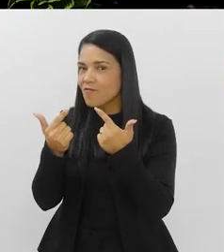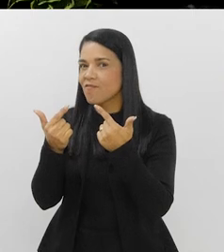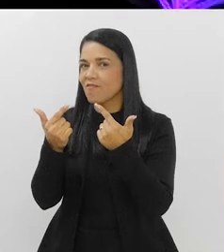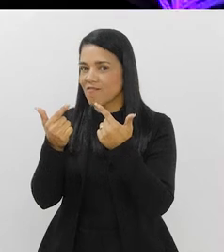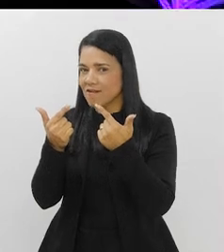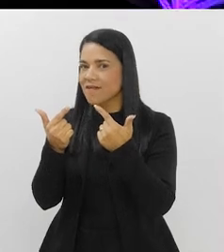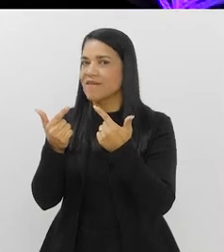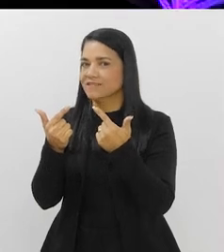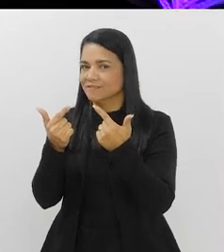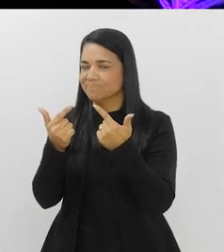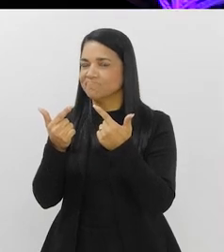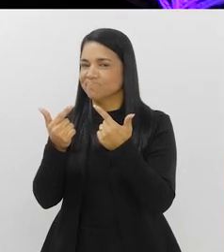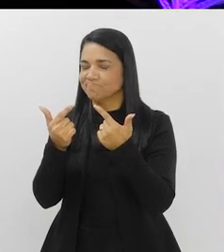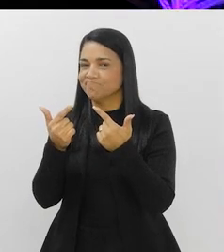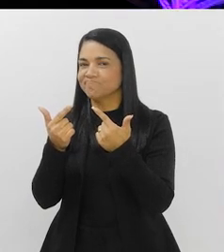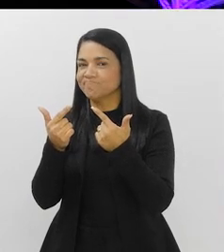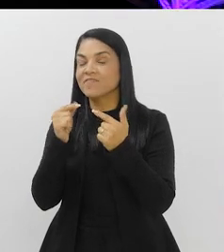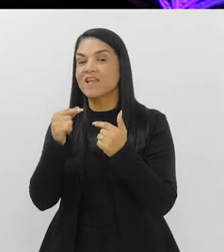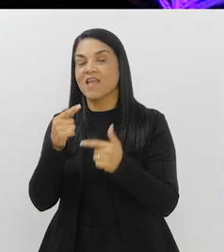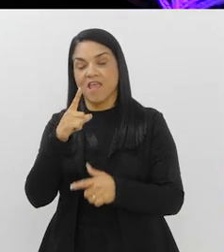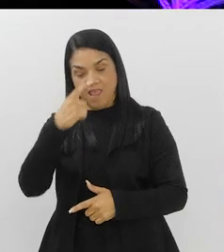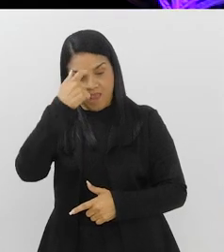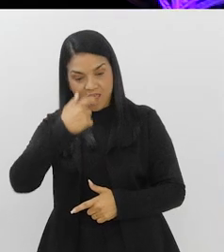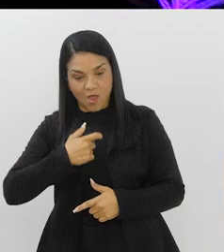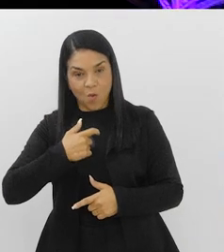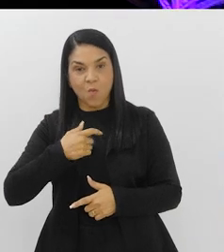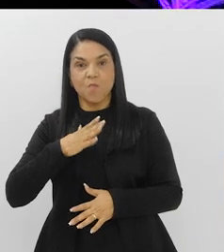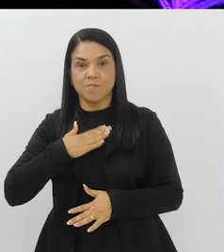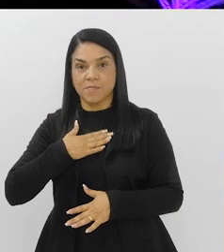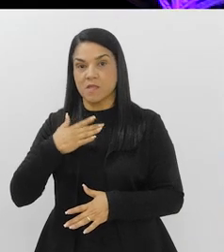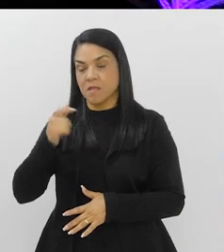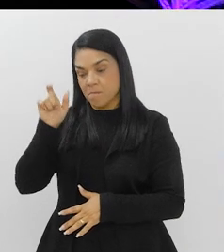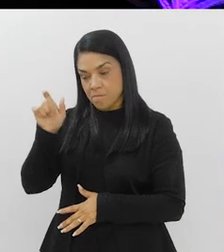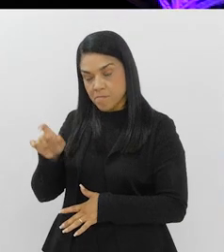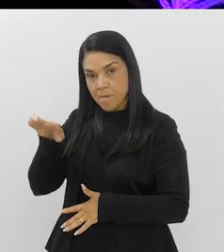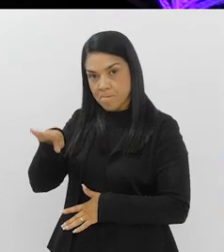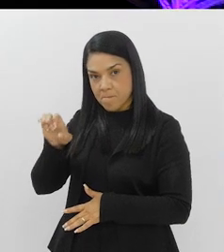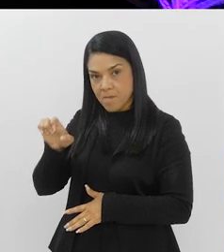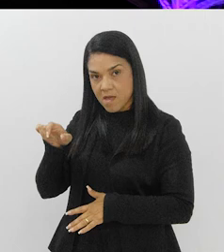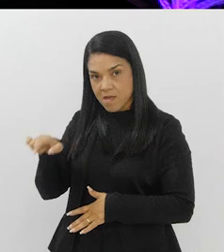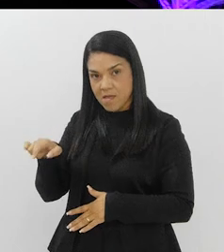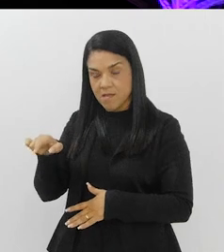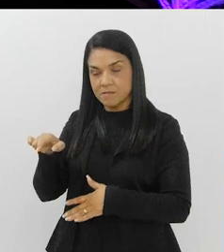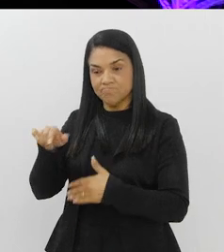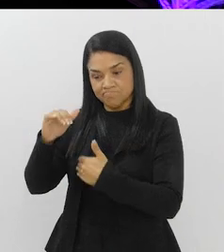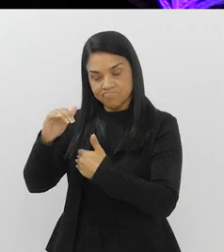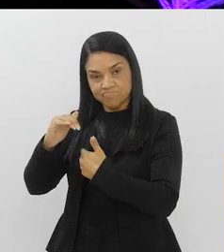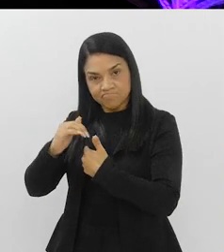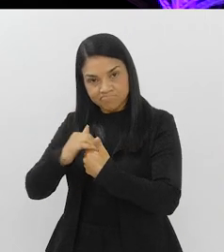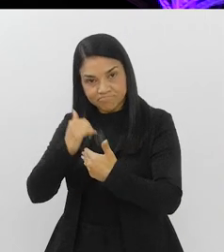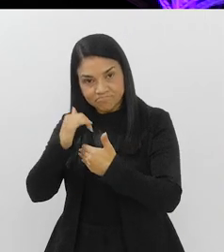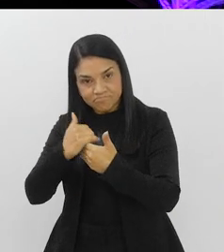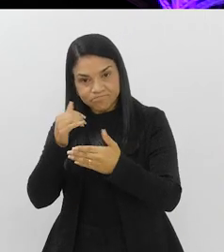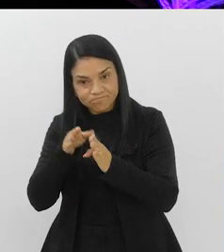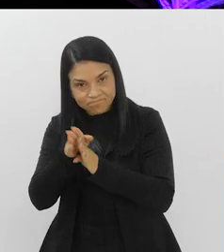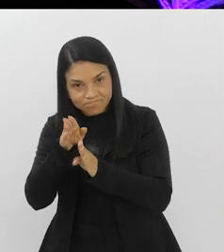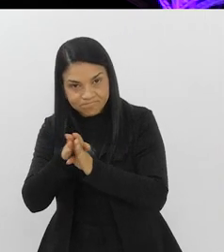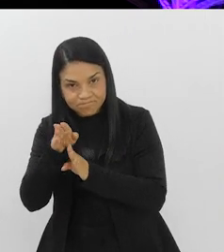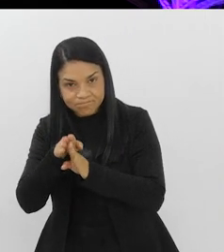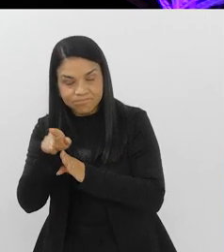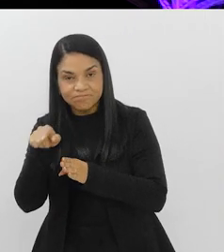assim eu poderia dizer que é uma que é o fato de eu da minha mãe ter sido recomendada até na época das